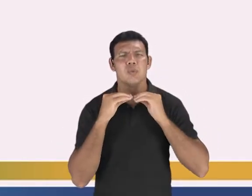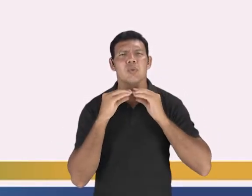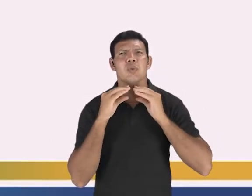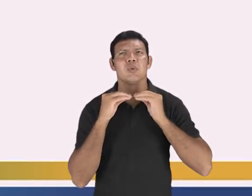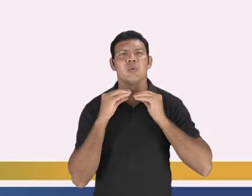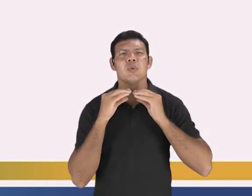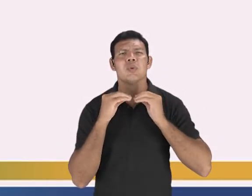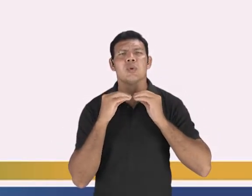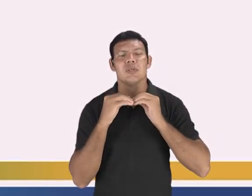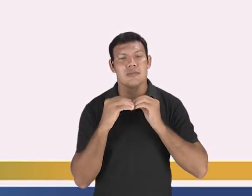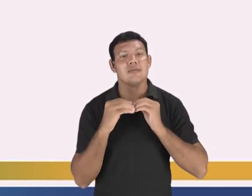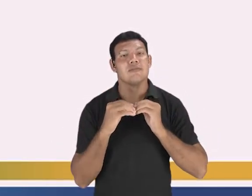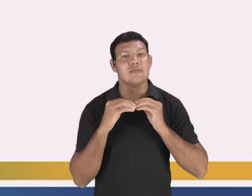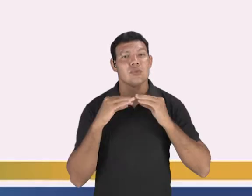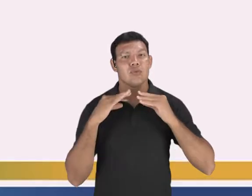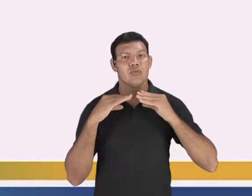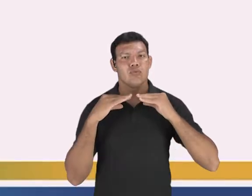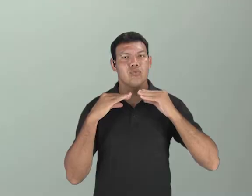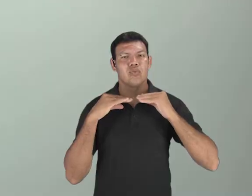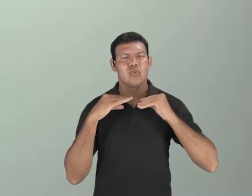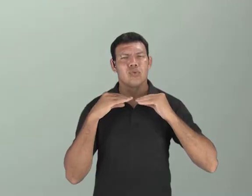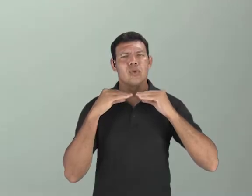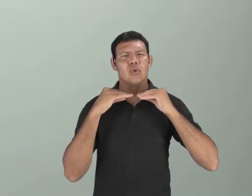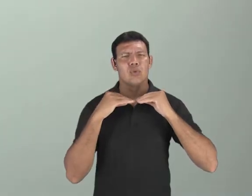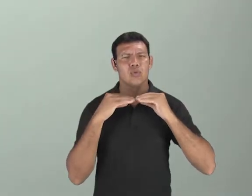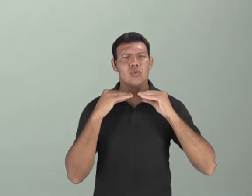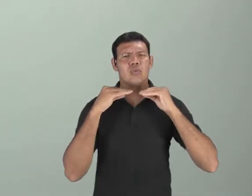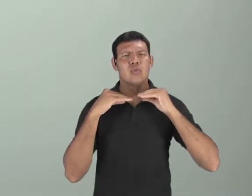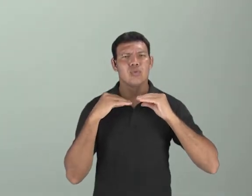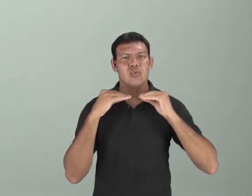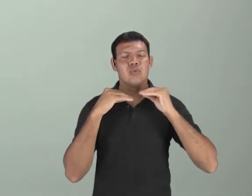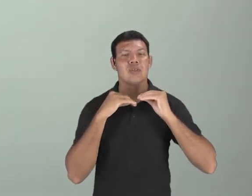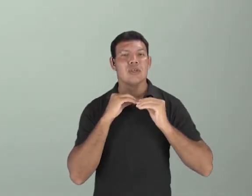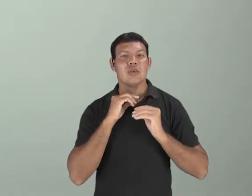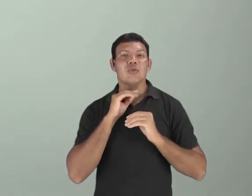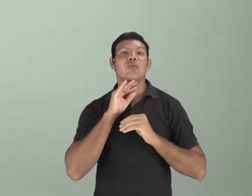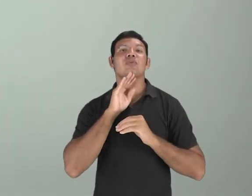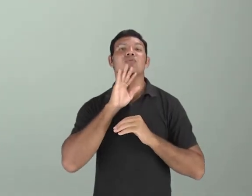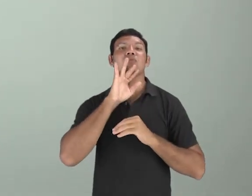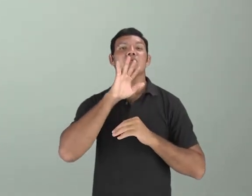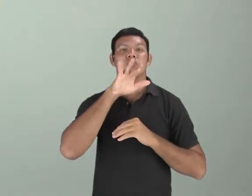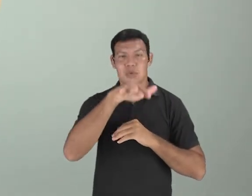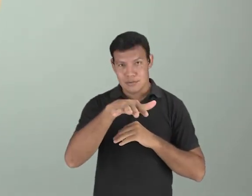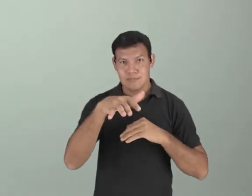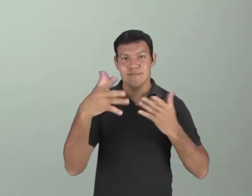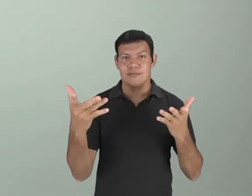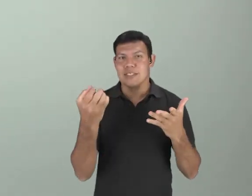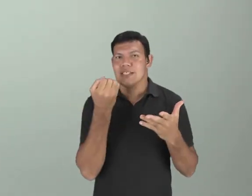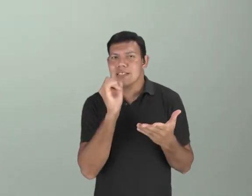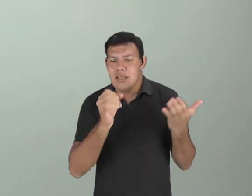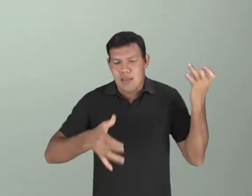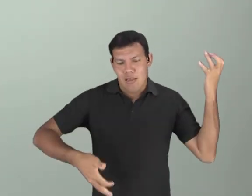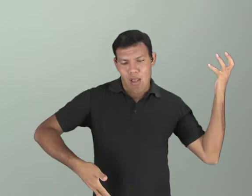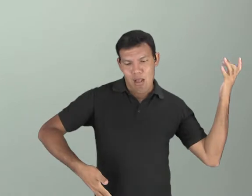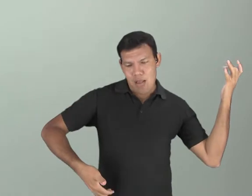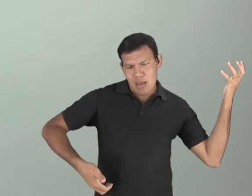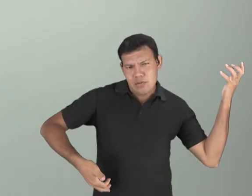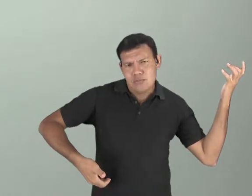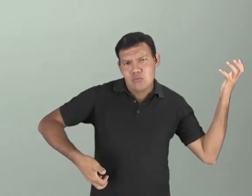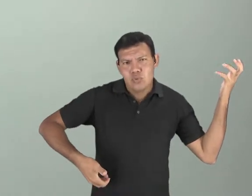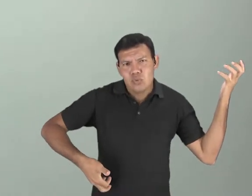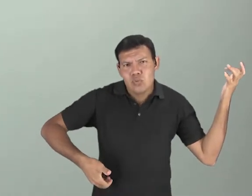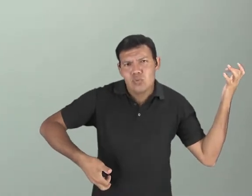prega vocal, que vibra e produz um som. Quando eu tenho um violão e eu toco uma das cordas,